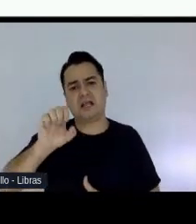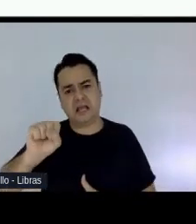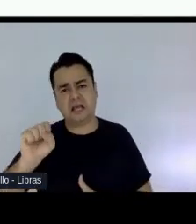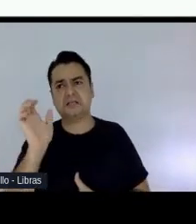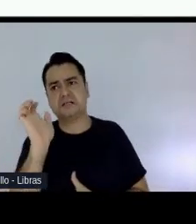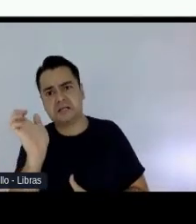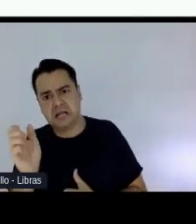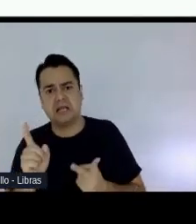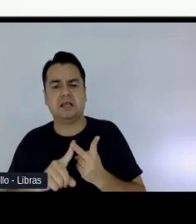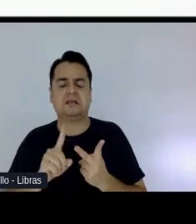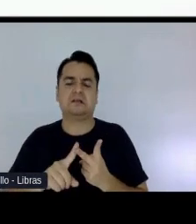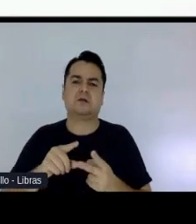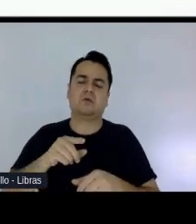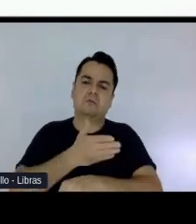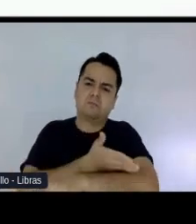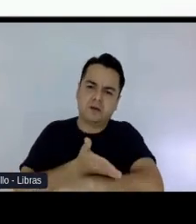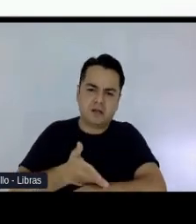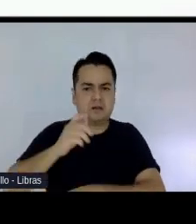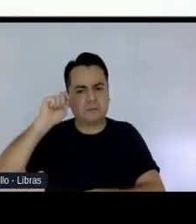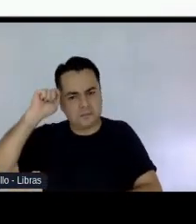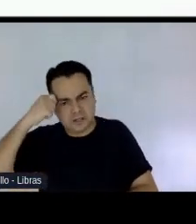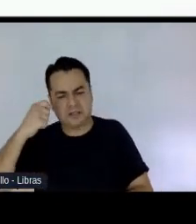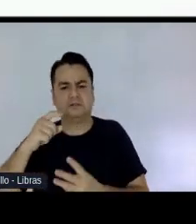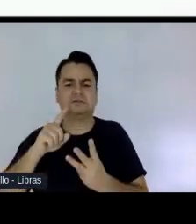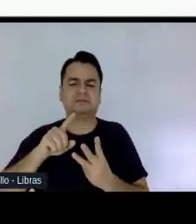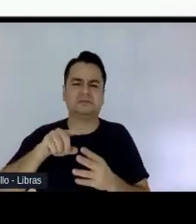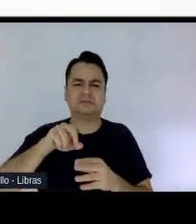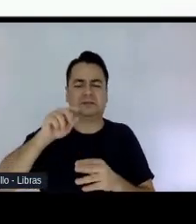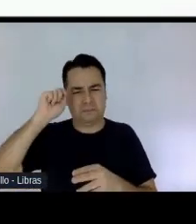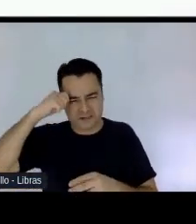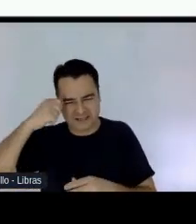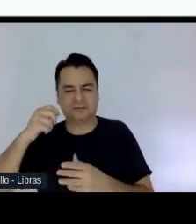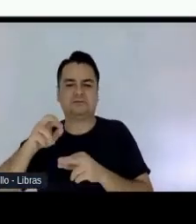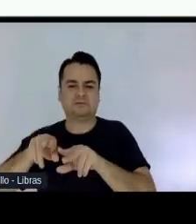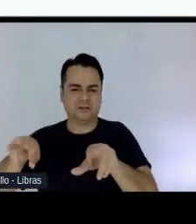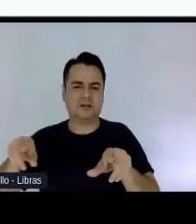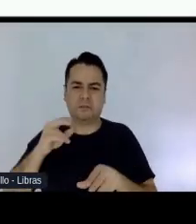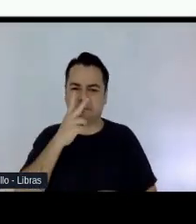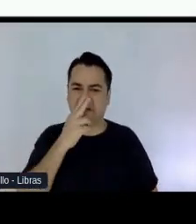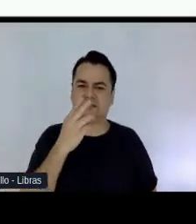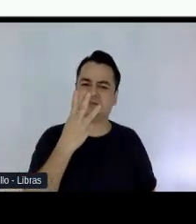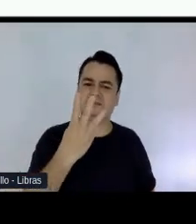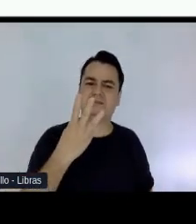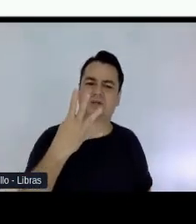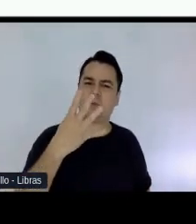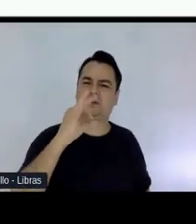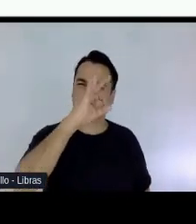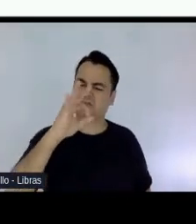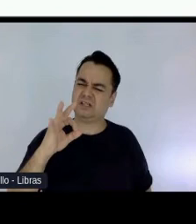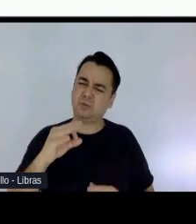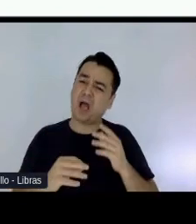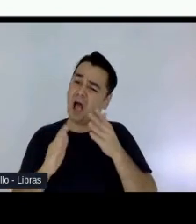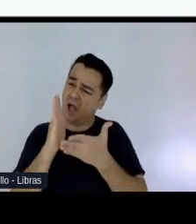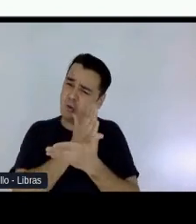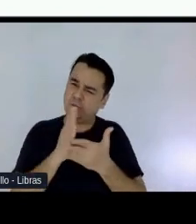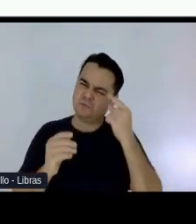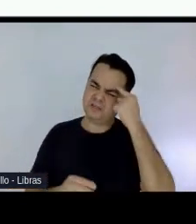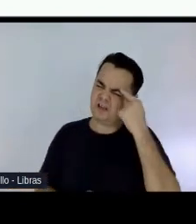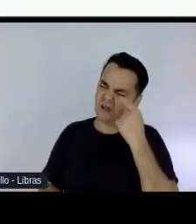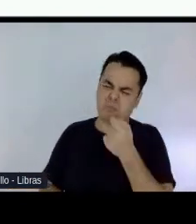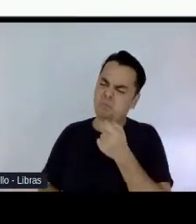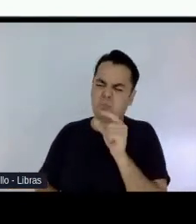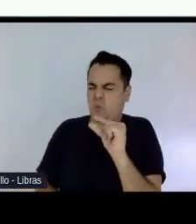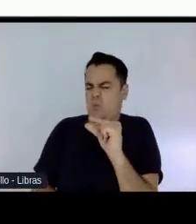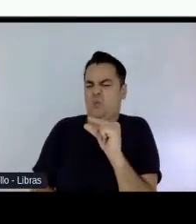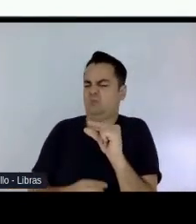né? Vale aqui ressaltar, né, que o pessoal olha 34%, parece não ser um número tão grande, mas quando a gente